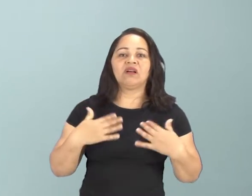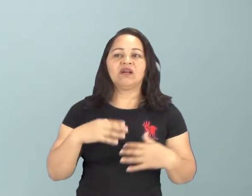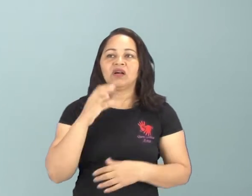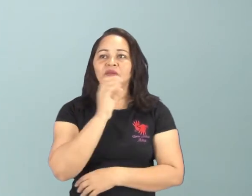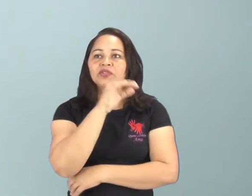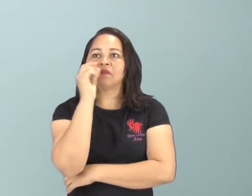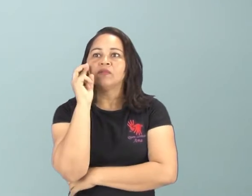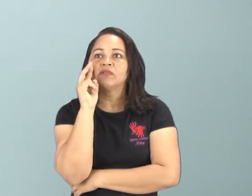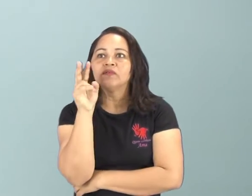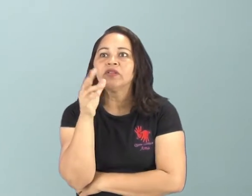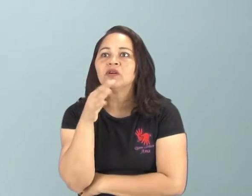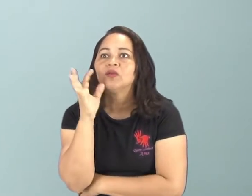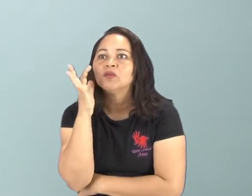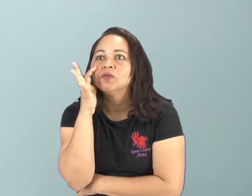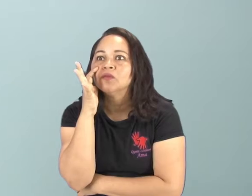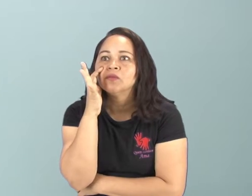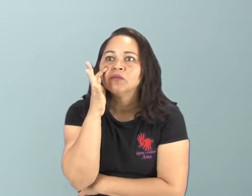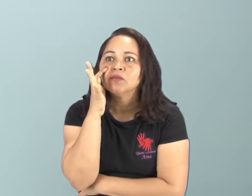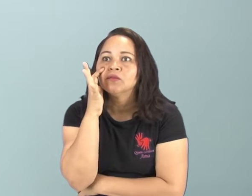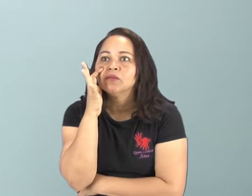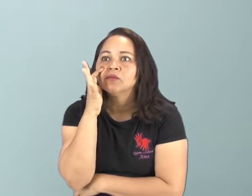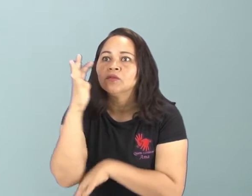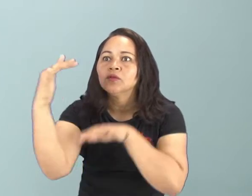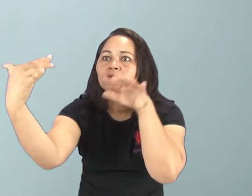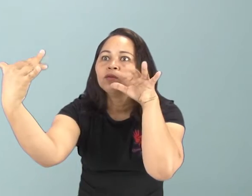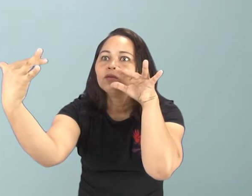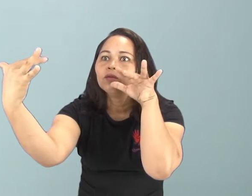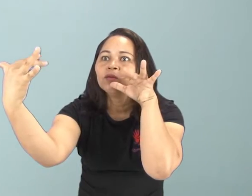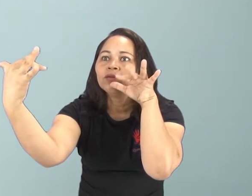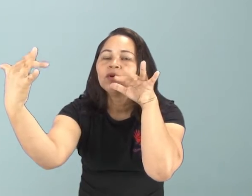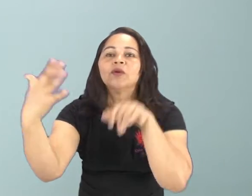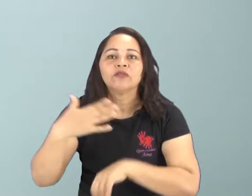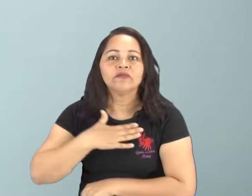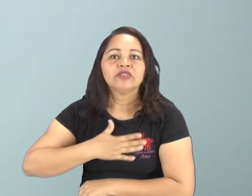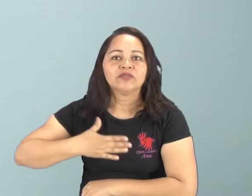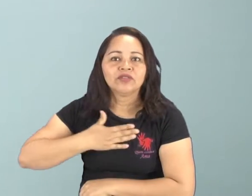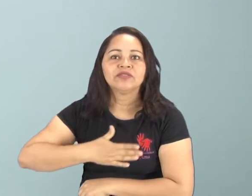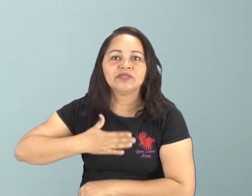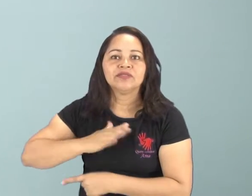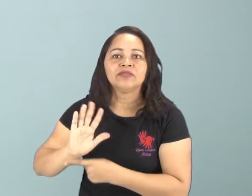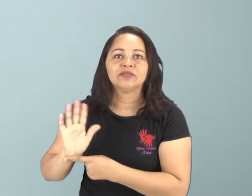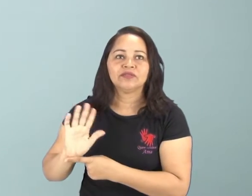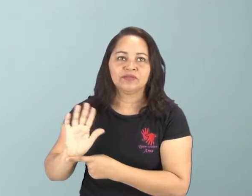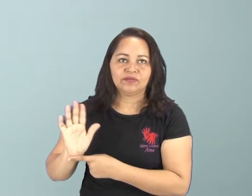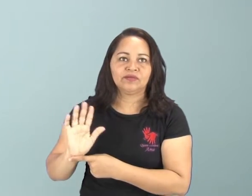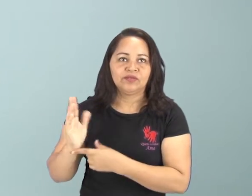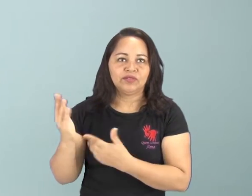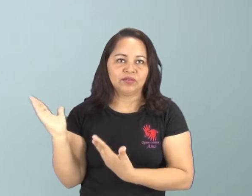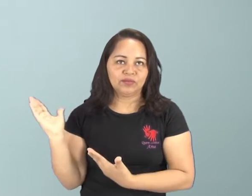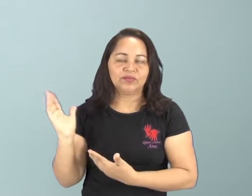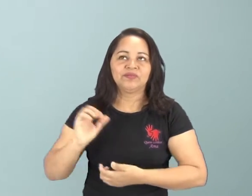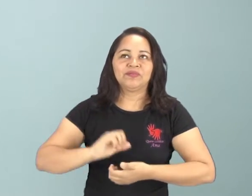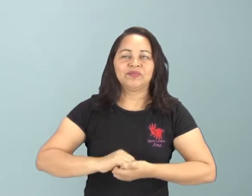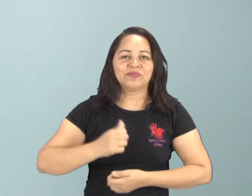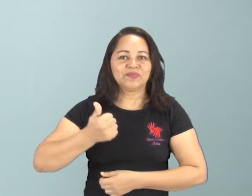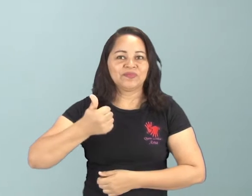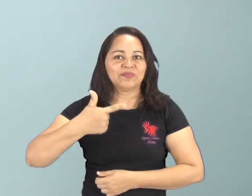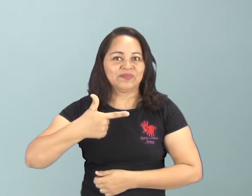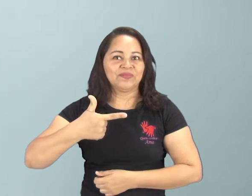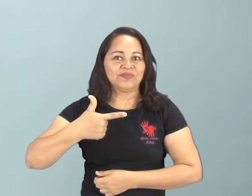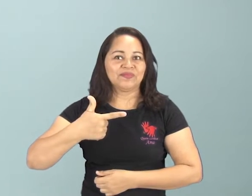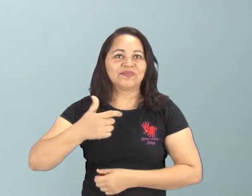A direção é do Wu Biu, o título original né? Eu vou fazer